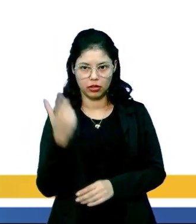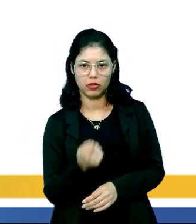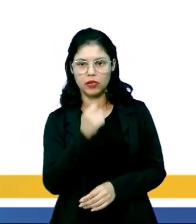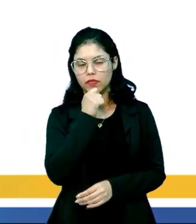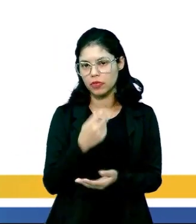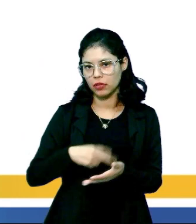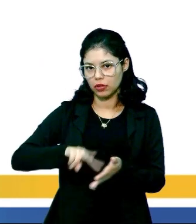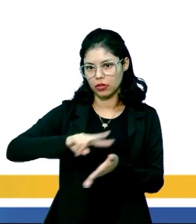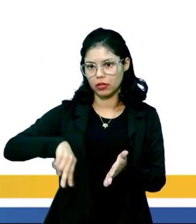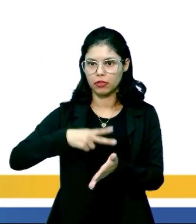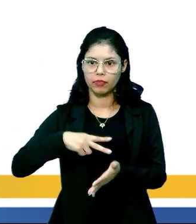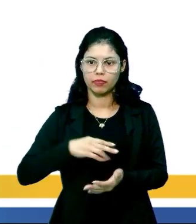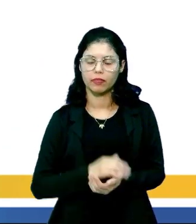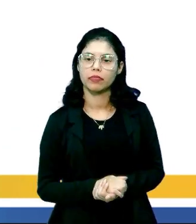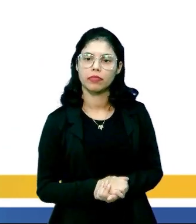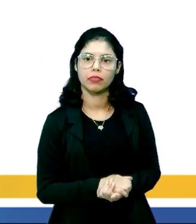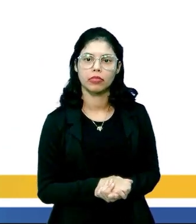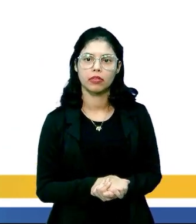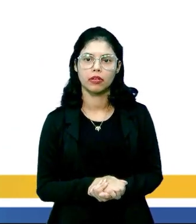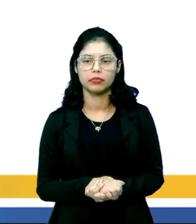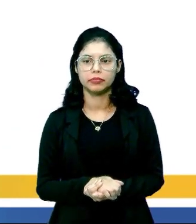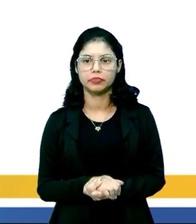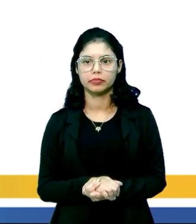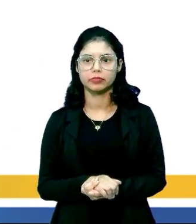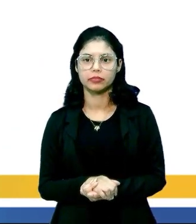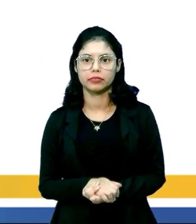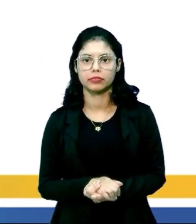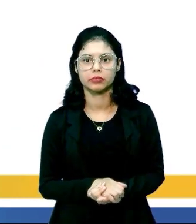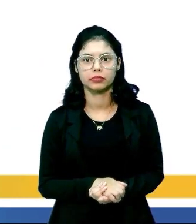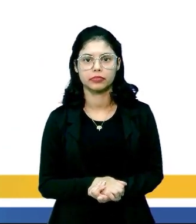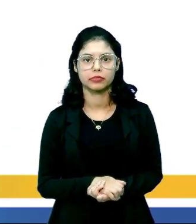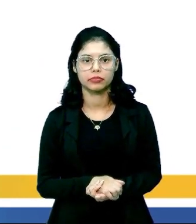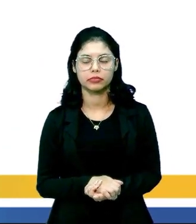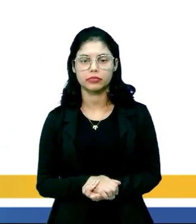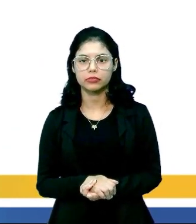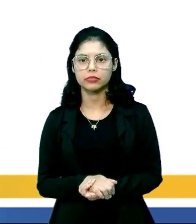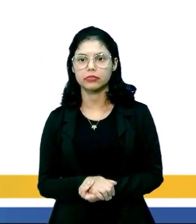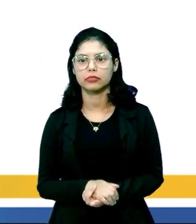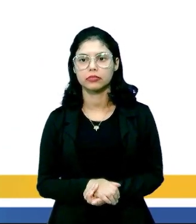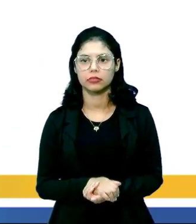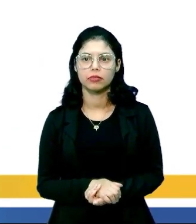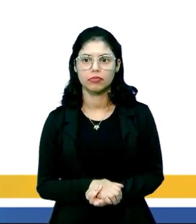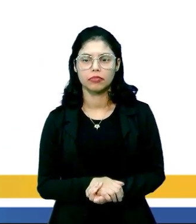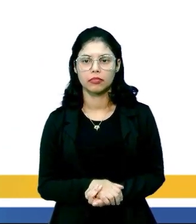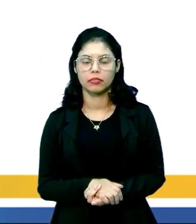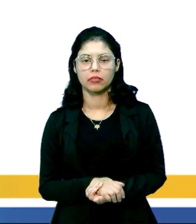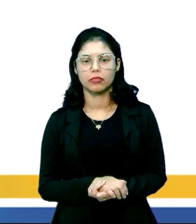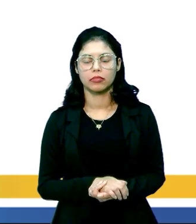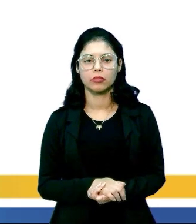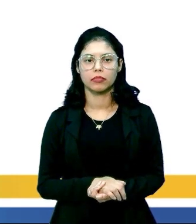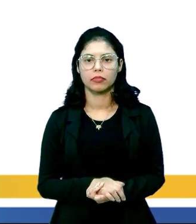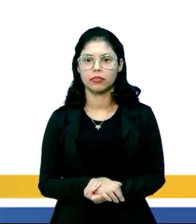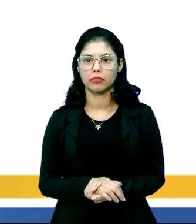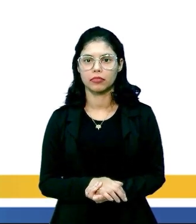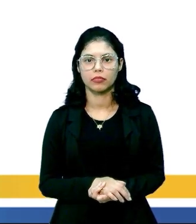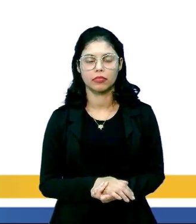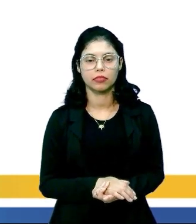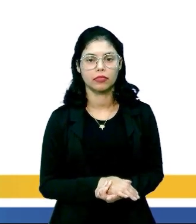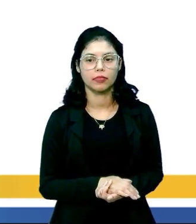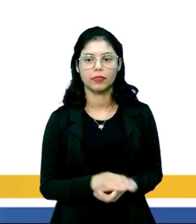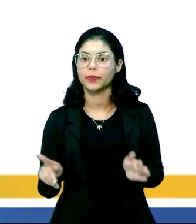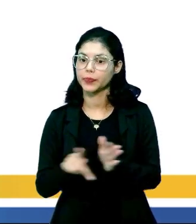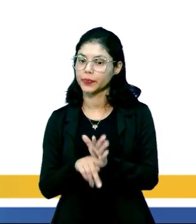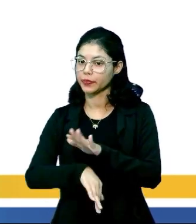tipo de dança e também um ritmo musical brasileiro with its in Africa com as suas